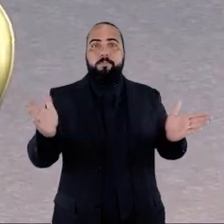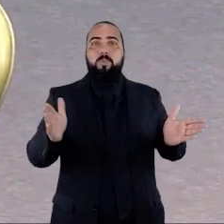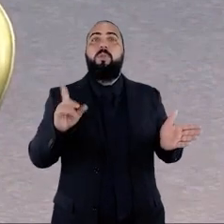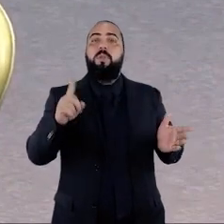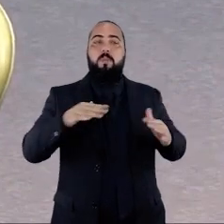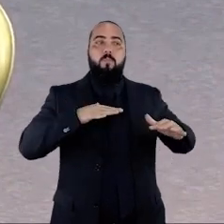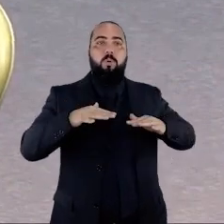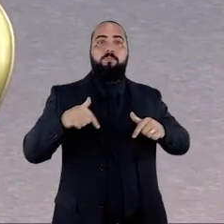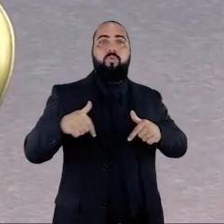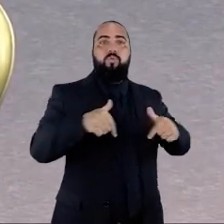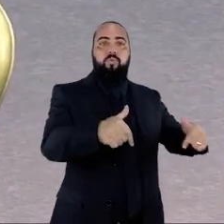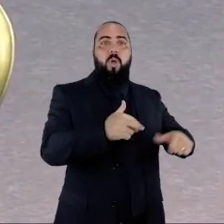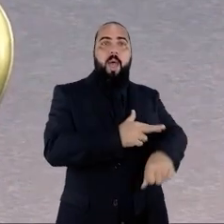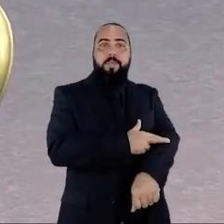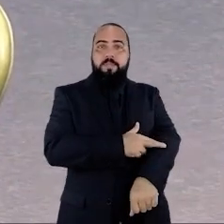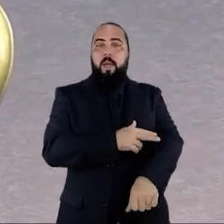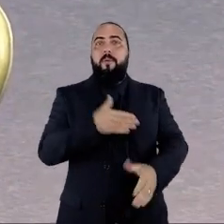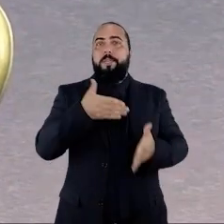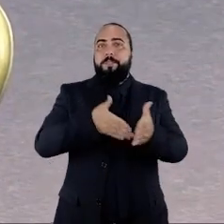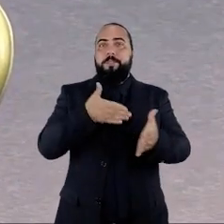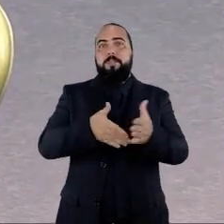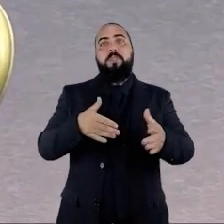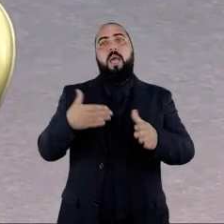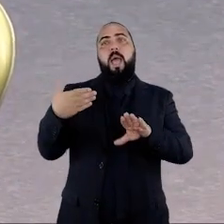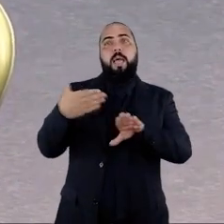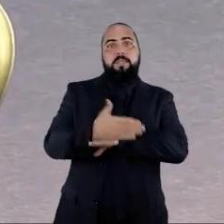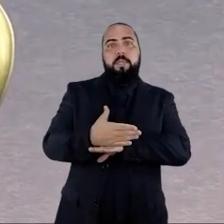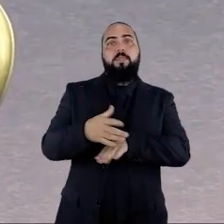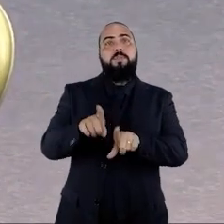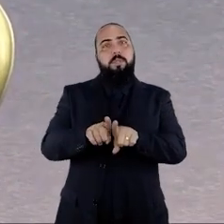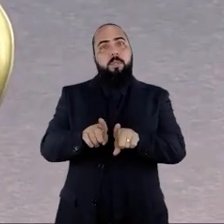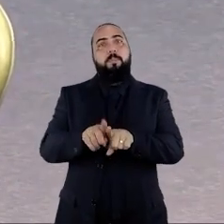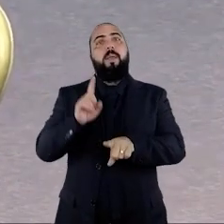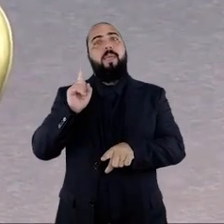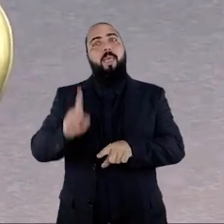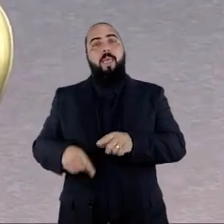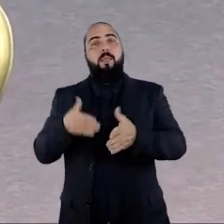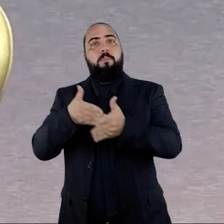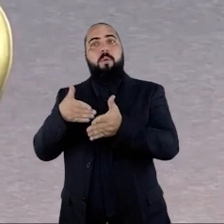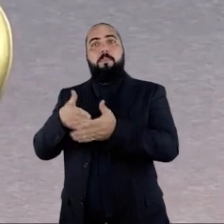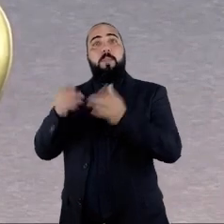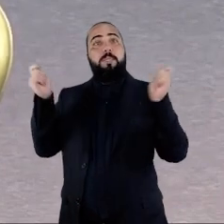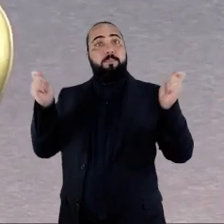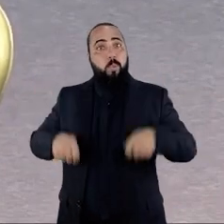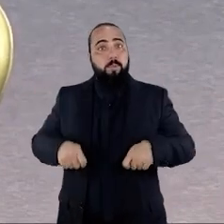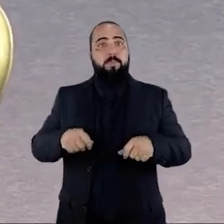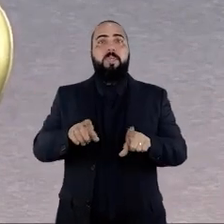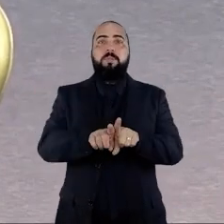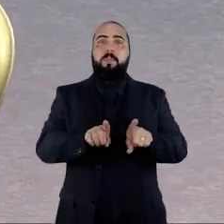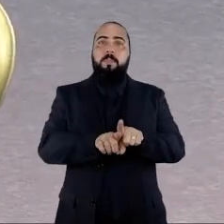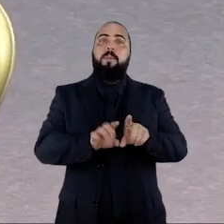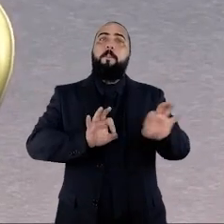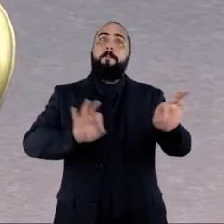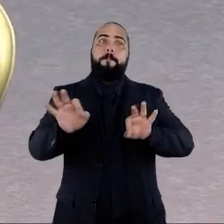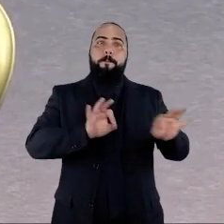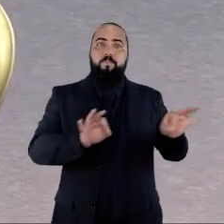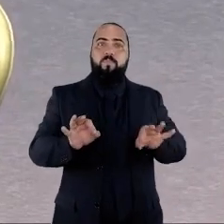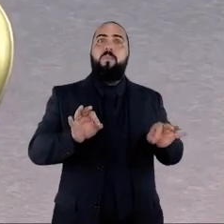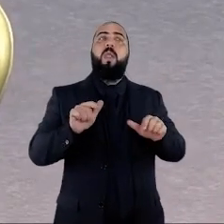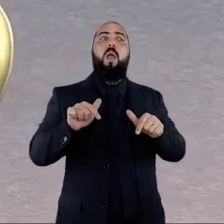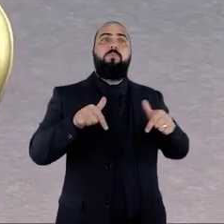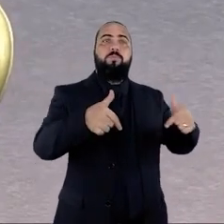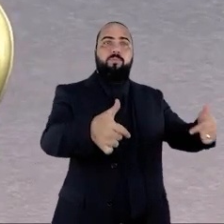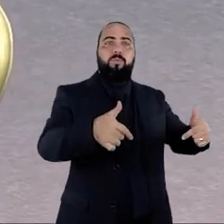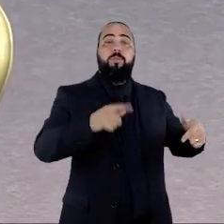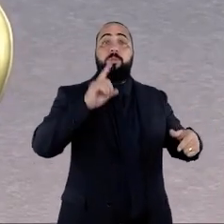explícito, essa motivação racial de impedir o acesso e de interditar as possibilidades de pleno exercício